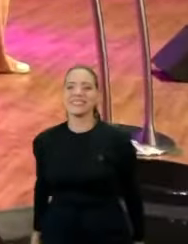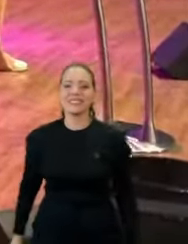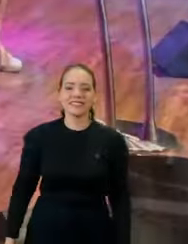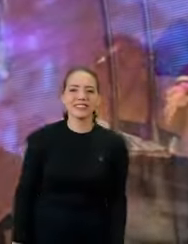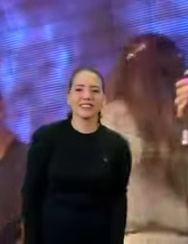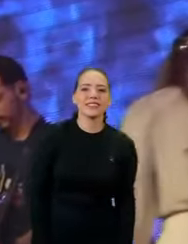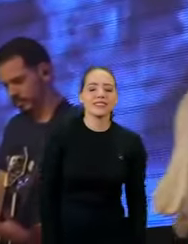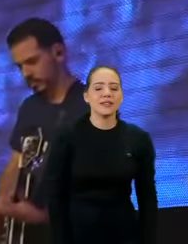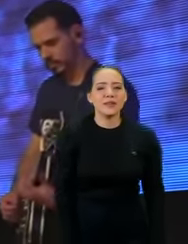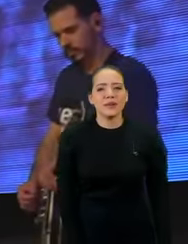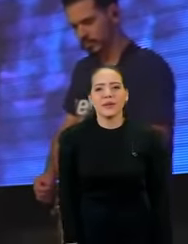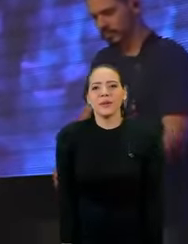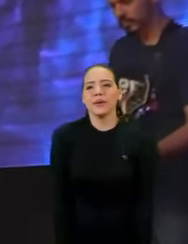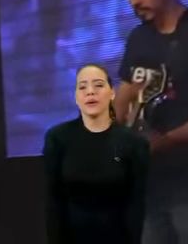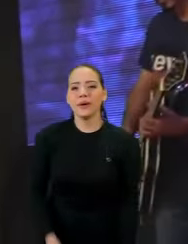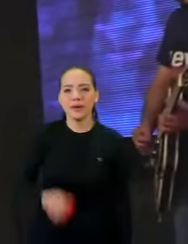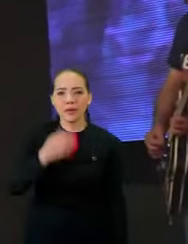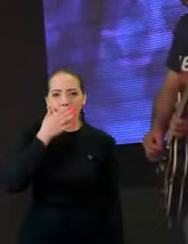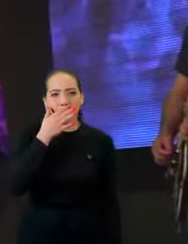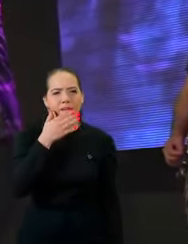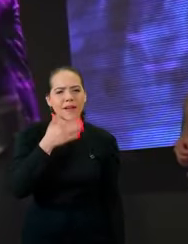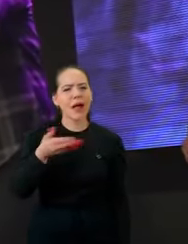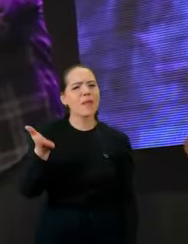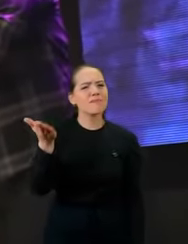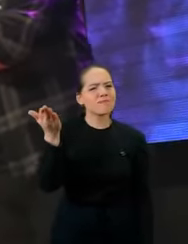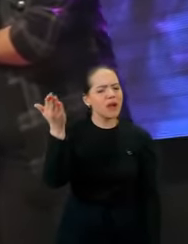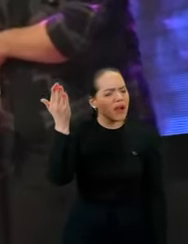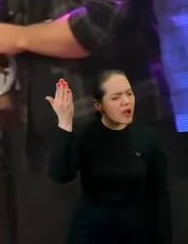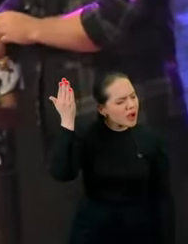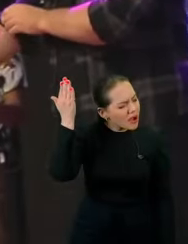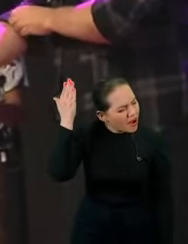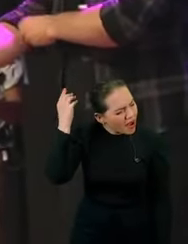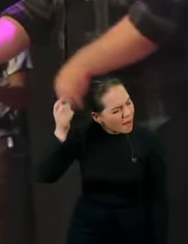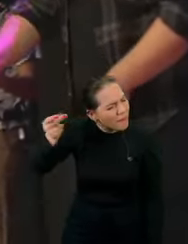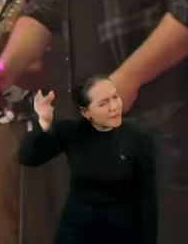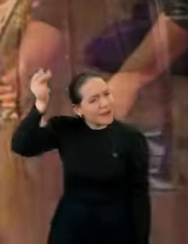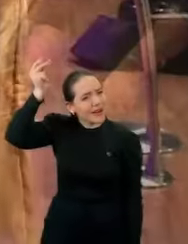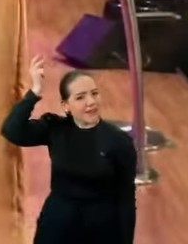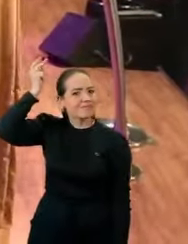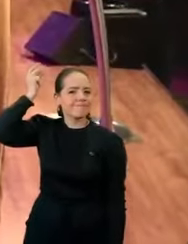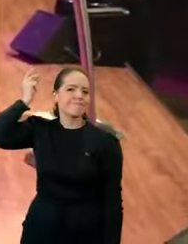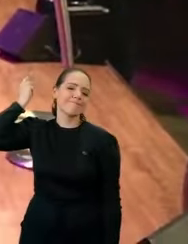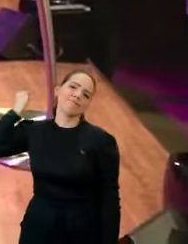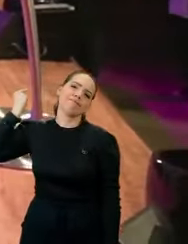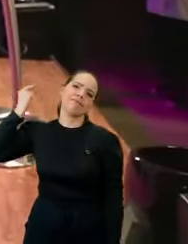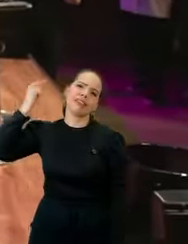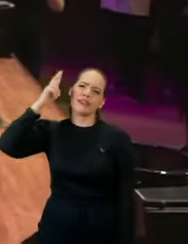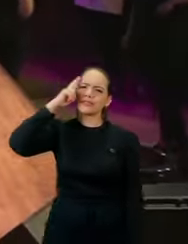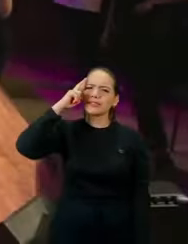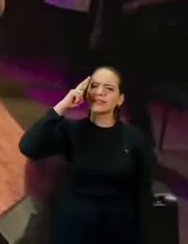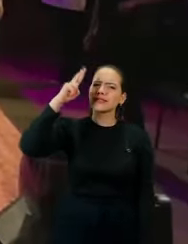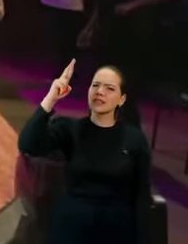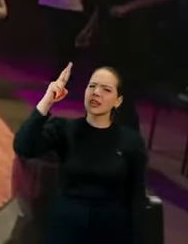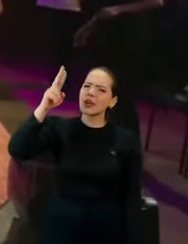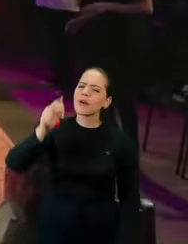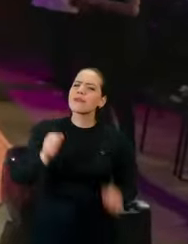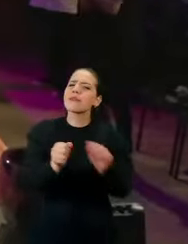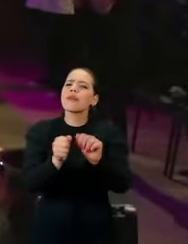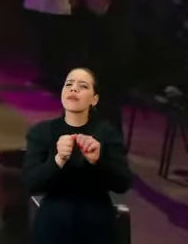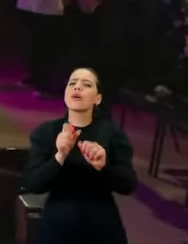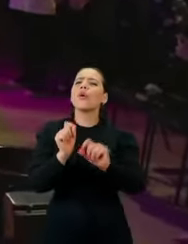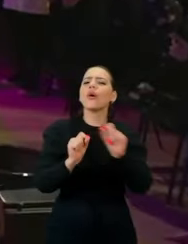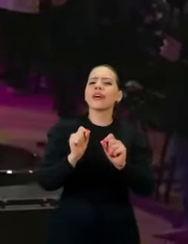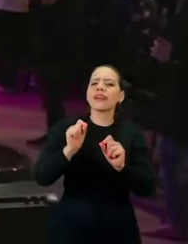durante muitos anos, o Senhor tem levantado homens e mulheres que caminham com